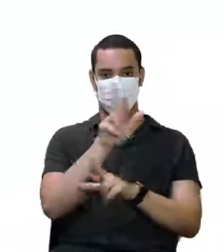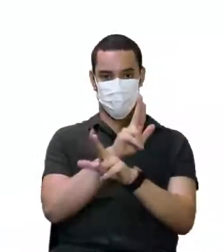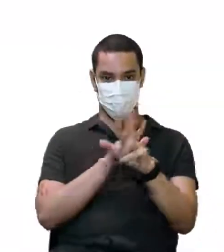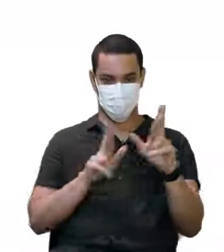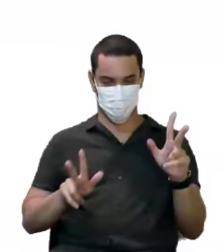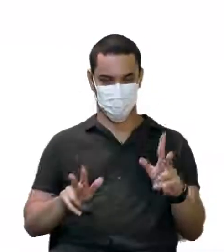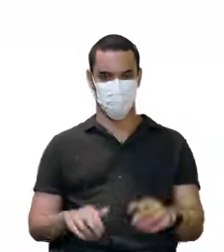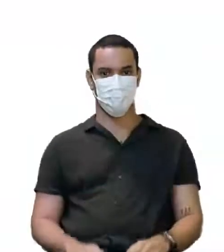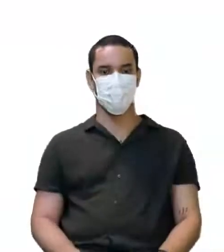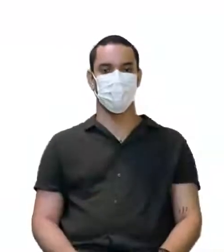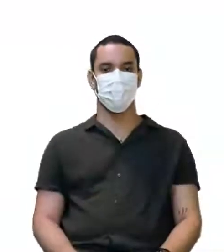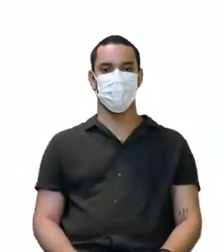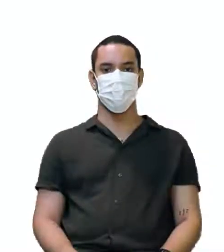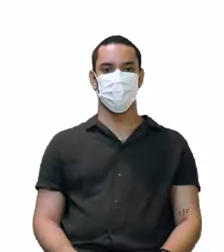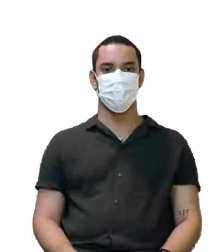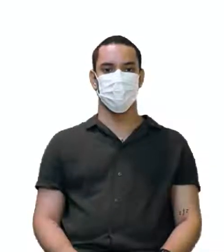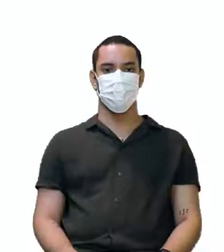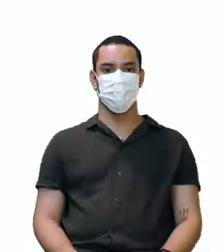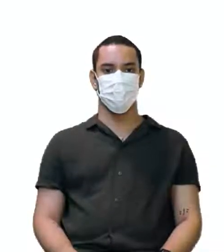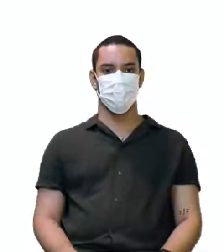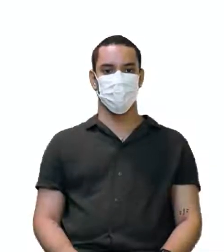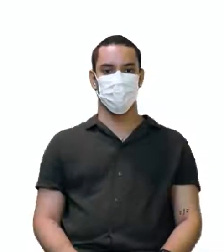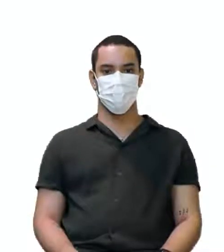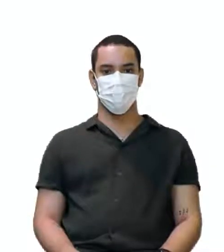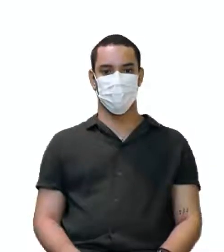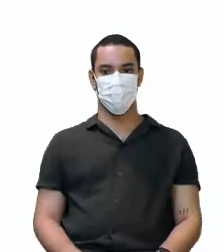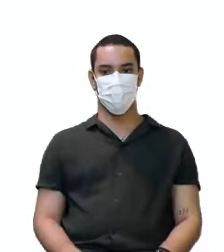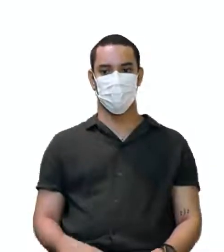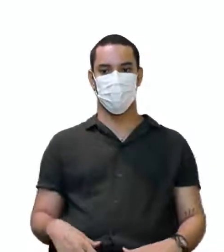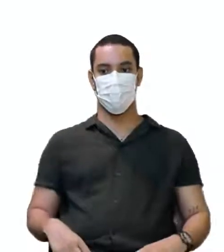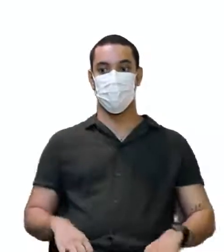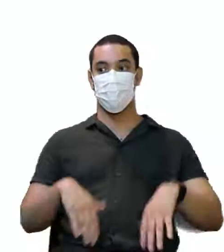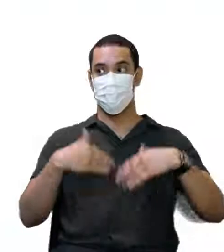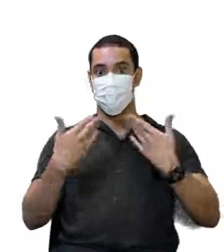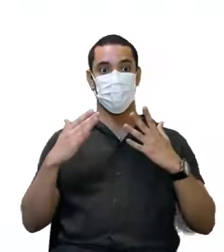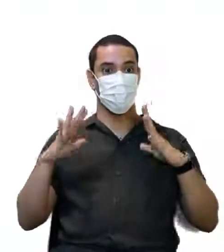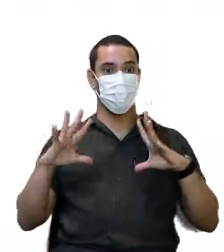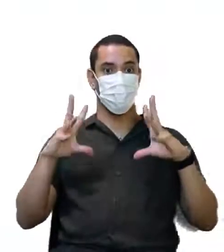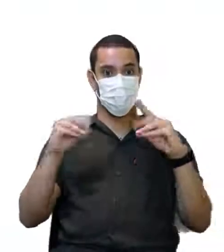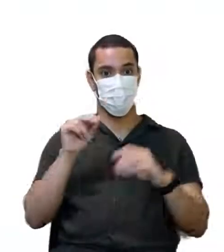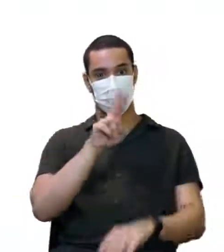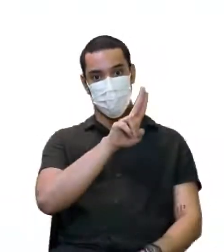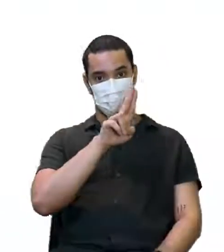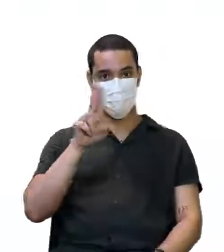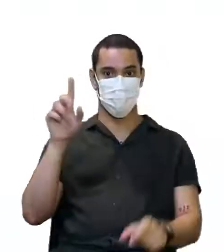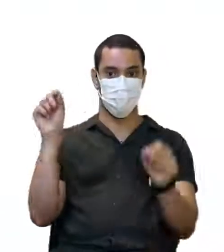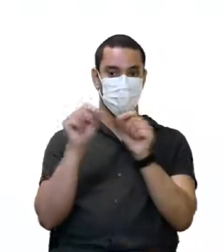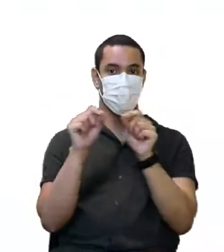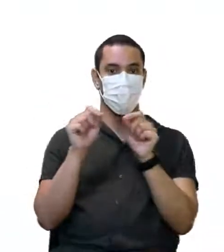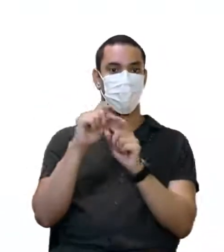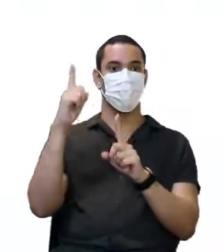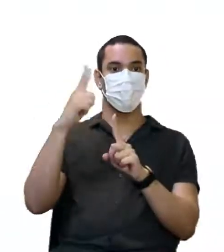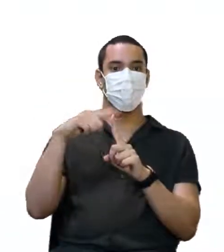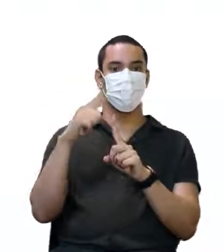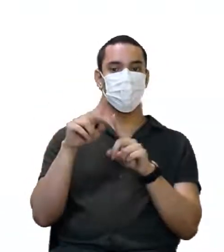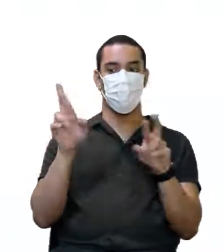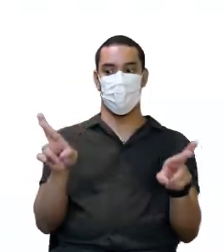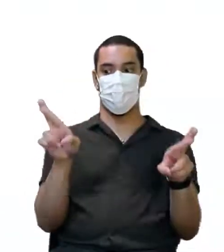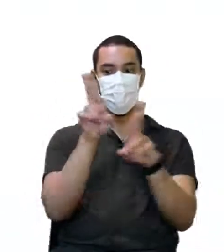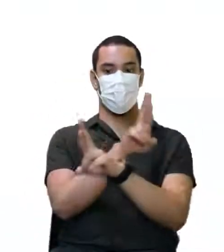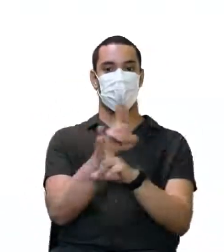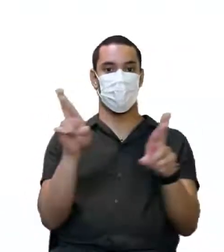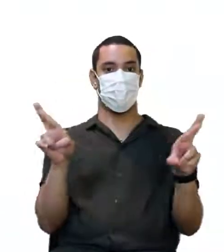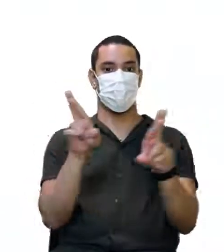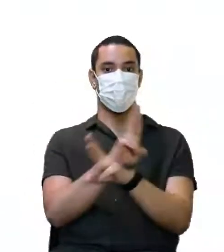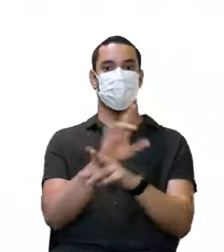aqui. Vamos lá. Continuando. Todos com o nome fazendo algum tipo de